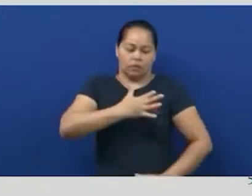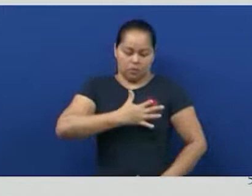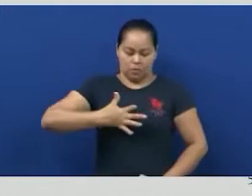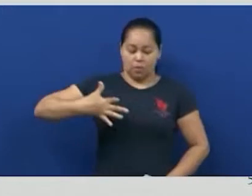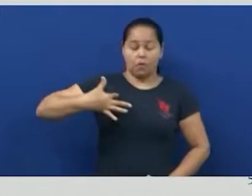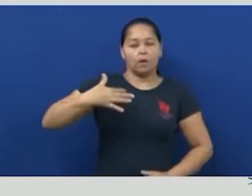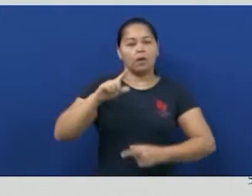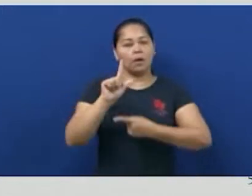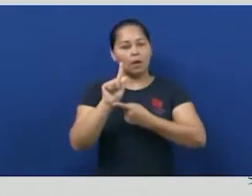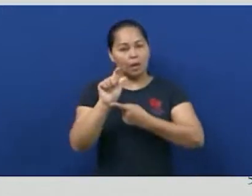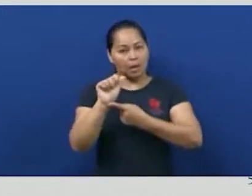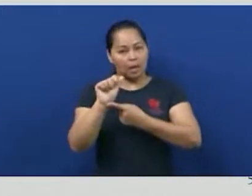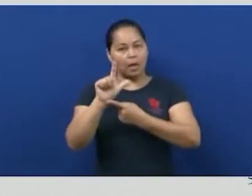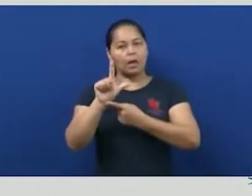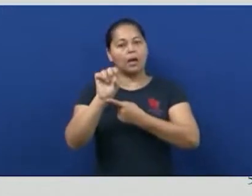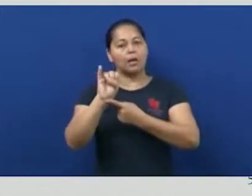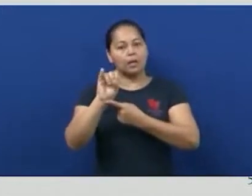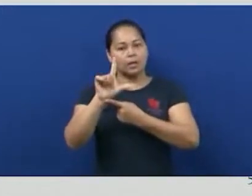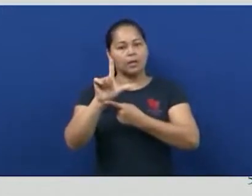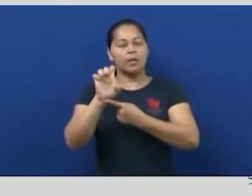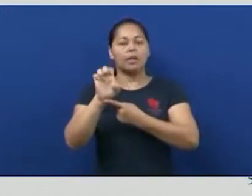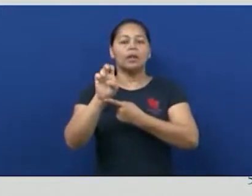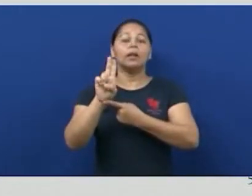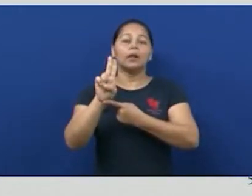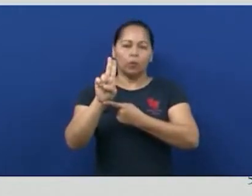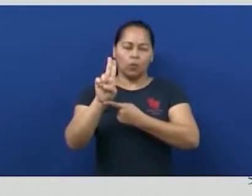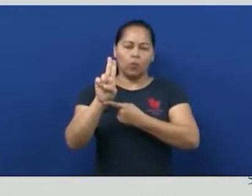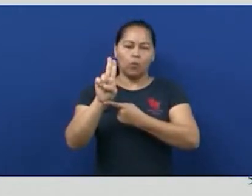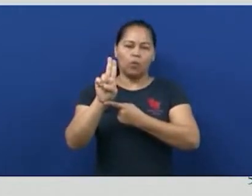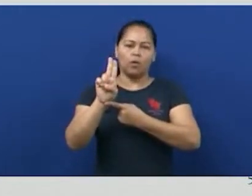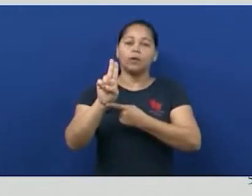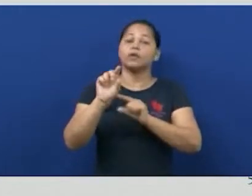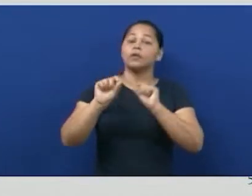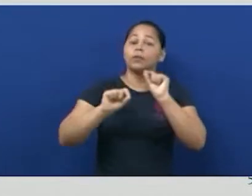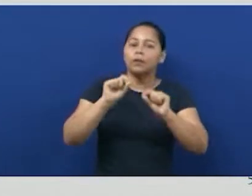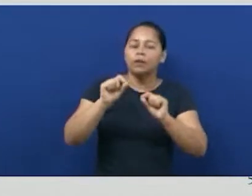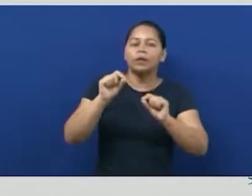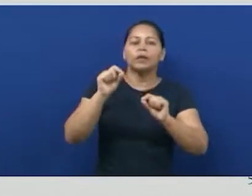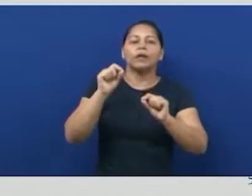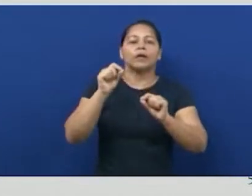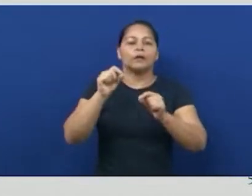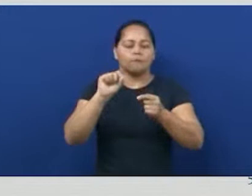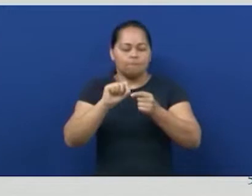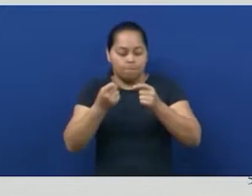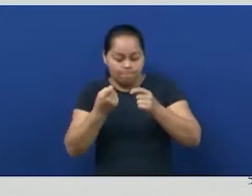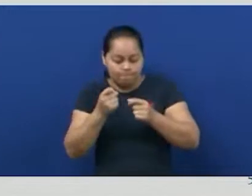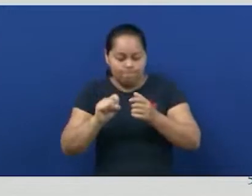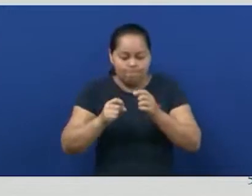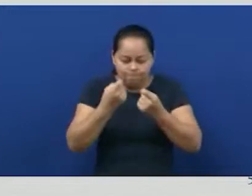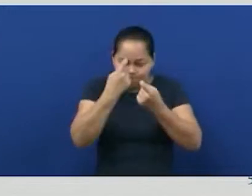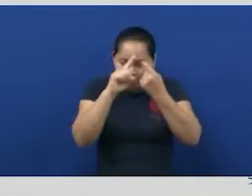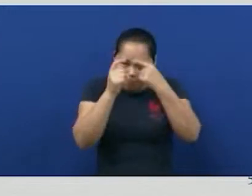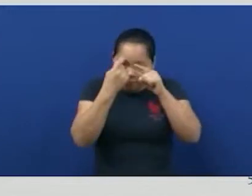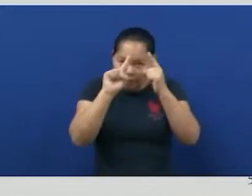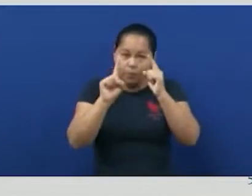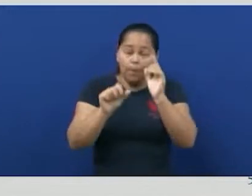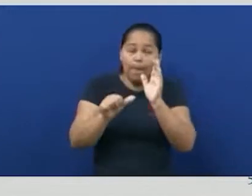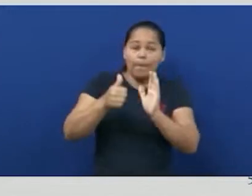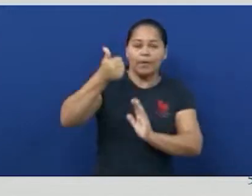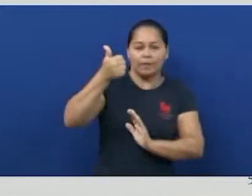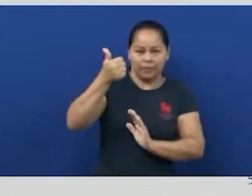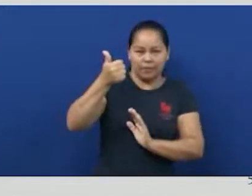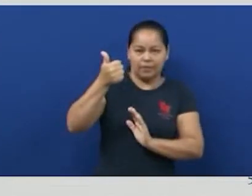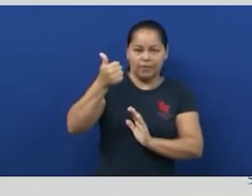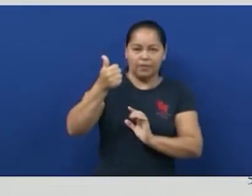de termoscópio, que era um bulbo que trazia a elevação de um líquido